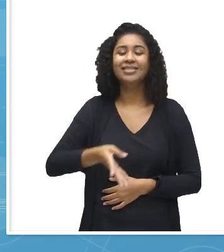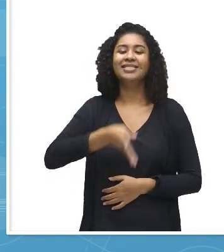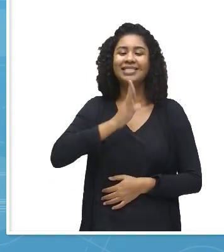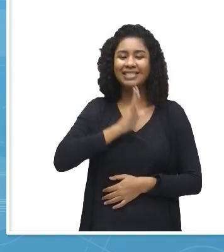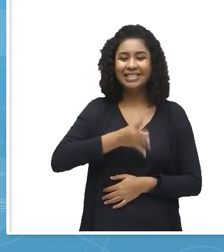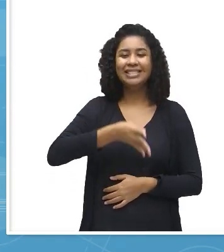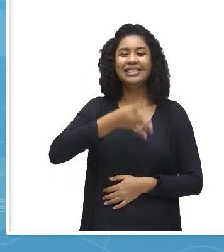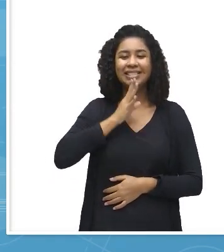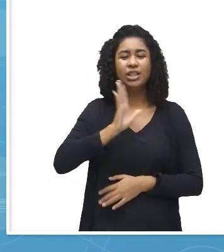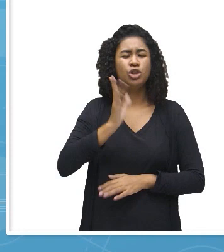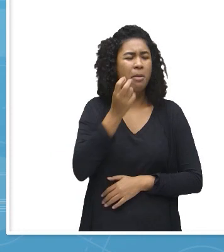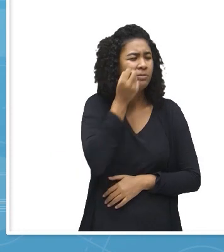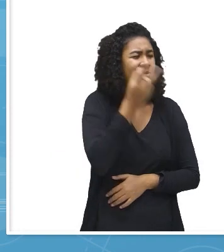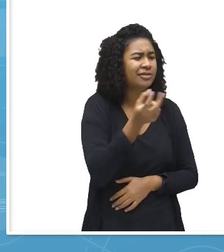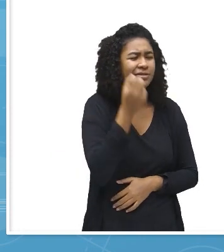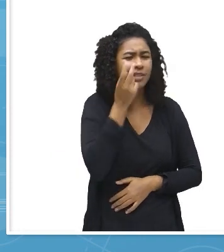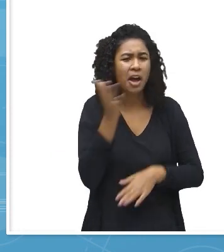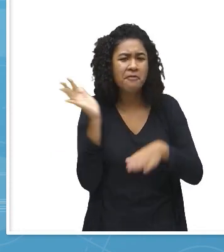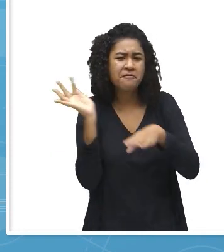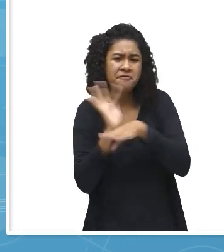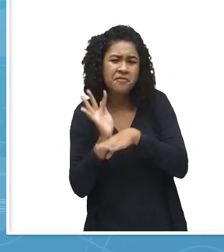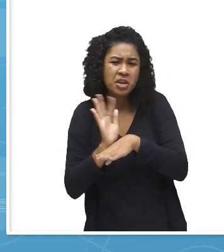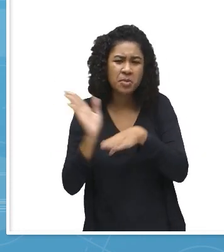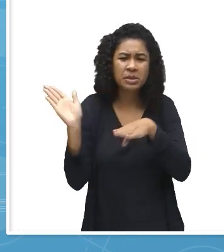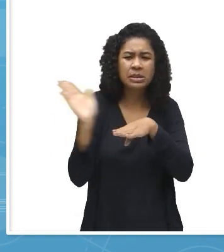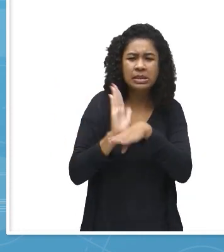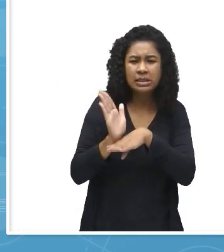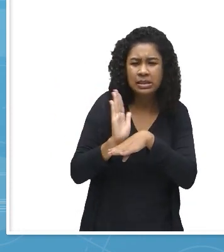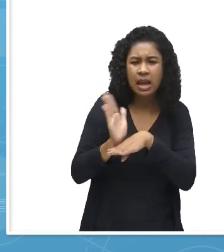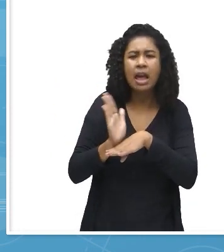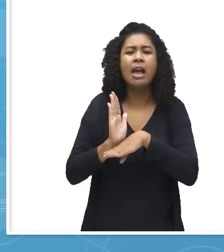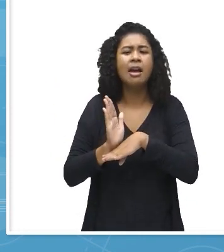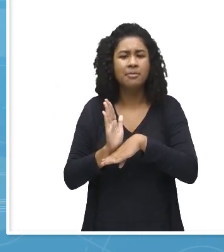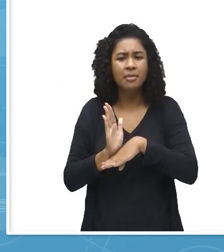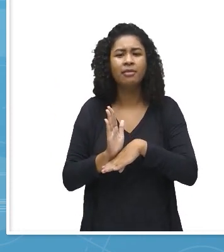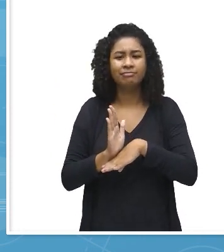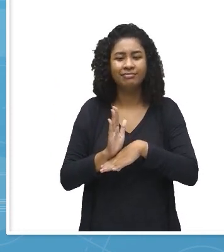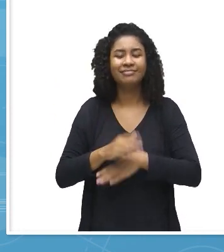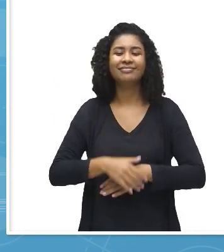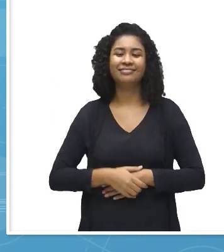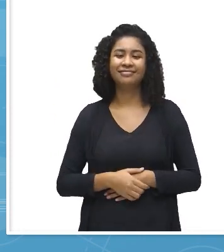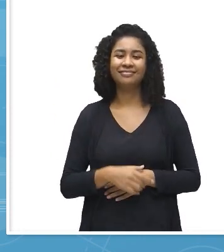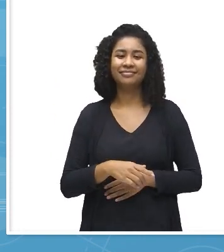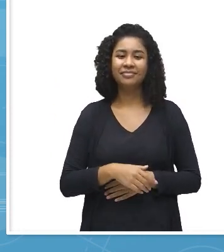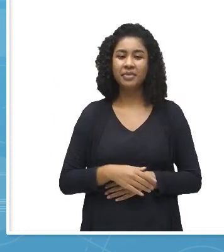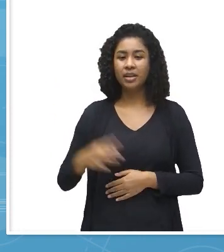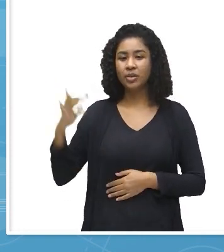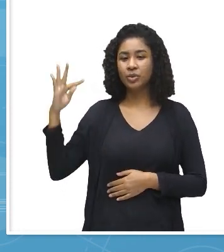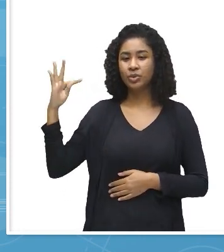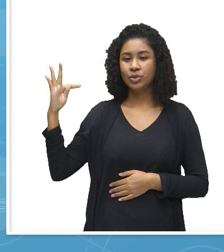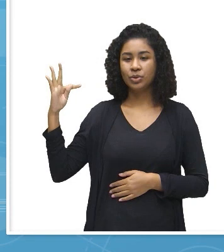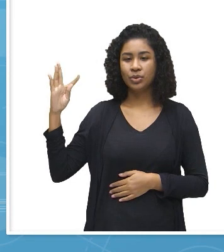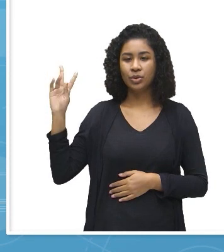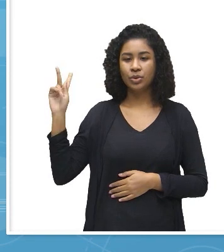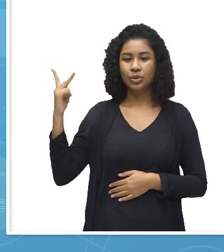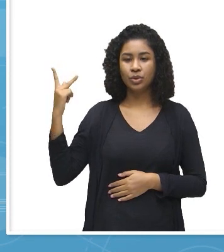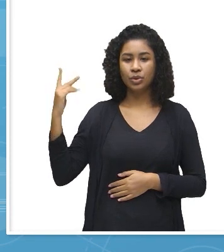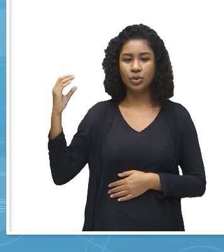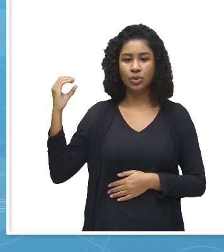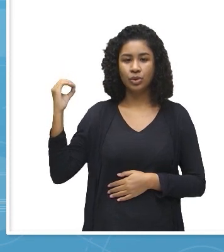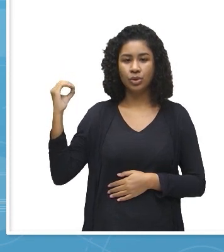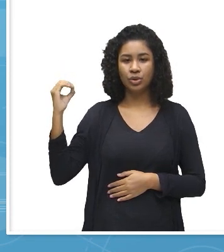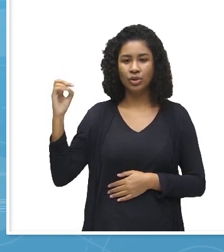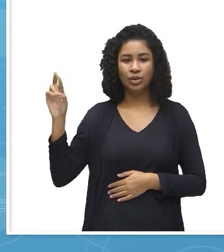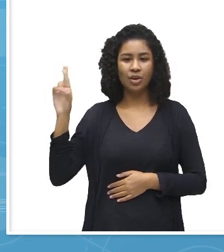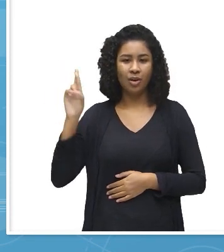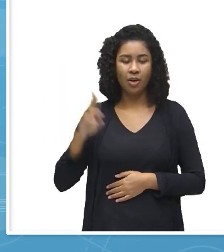já ouviram falar, já assistiram em alguma série, em algum filme, que é o Thor. Claro que aqui ele está um pouco